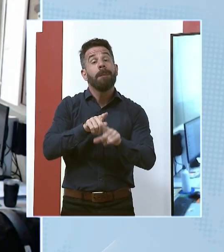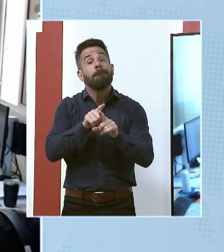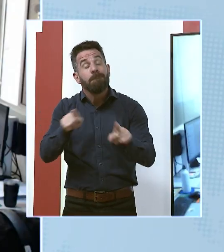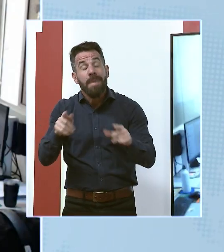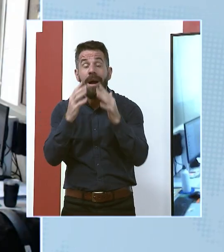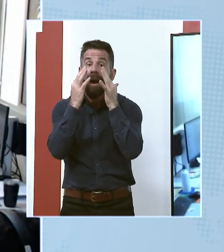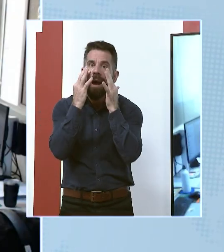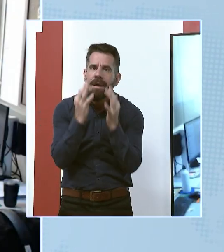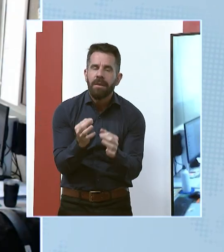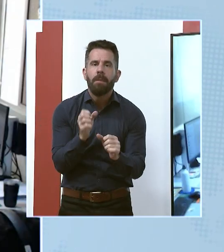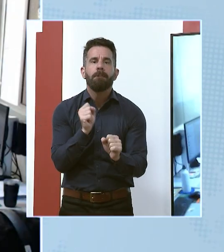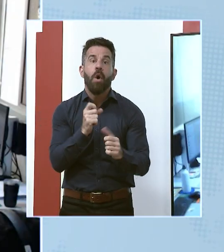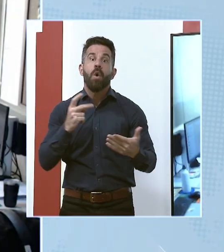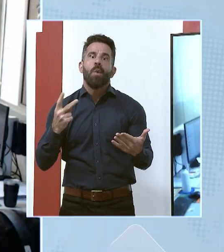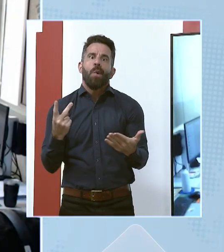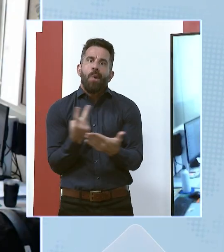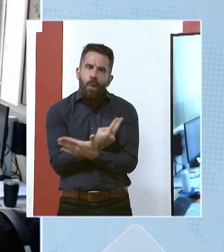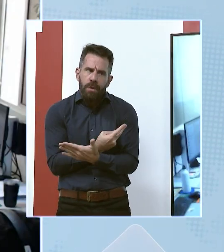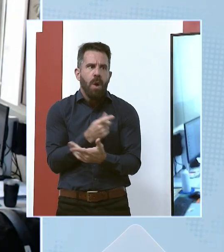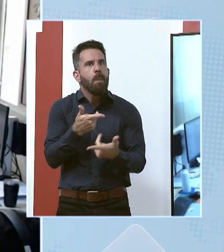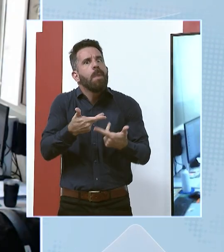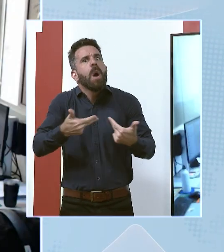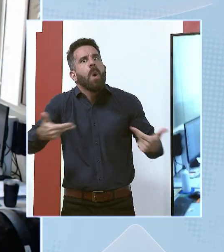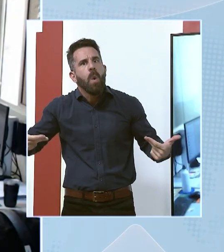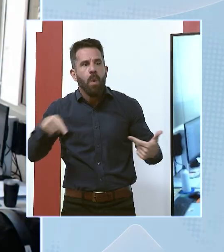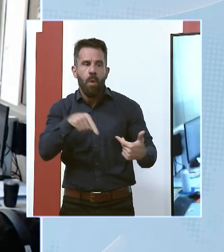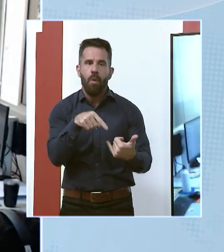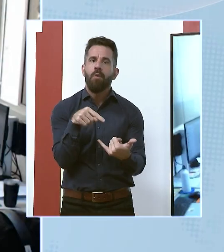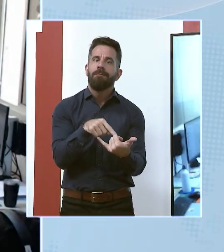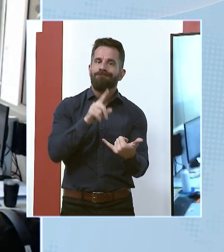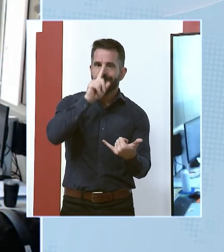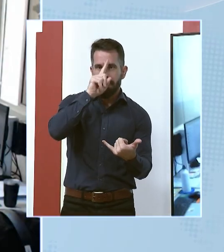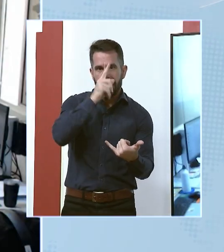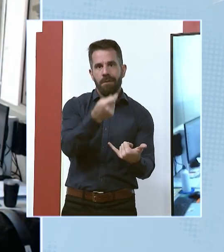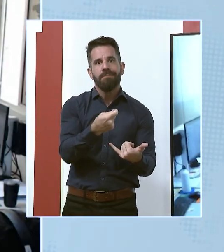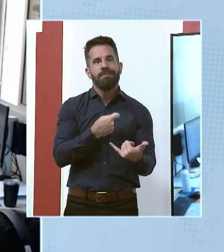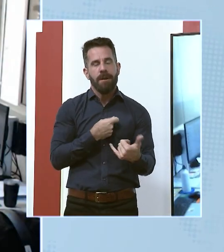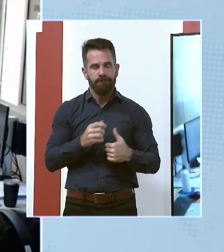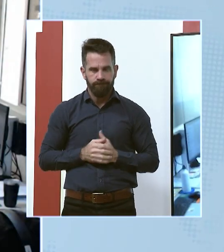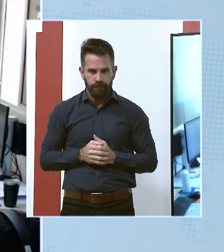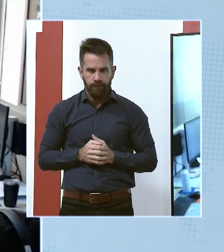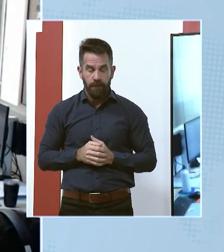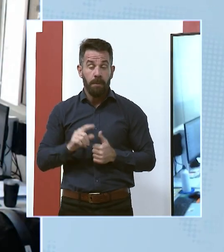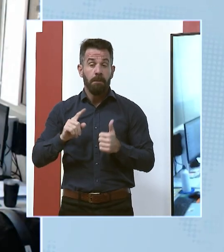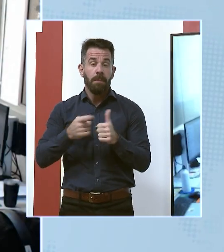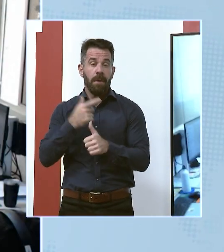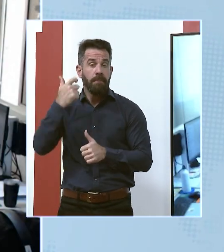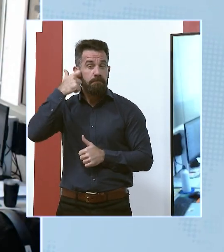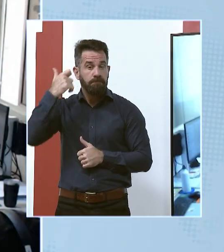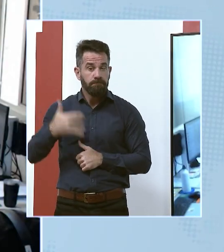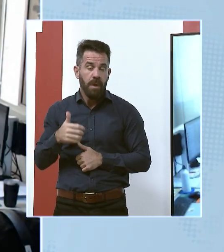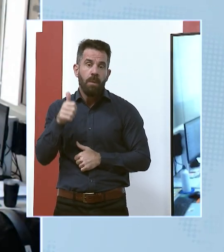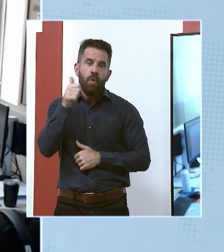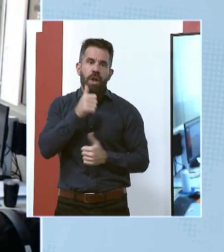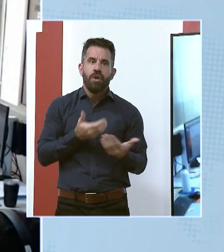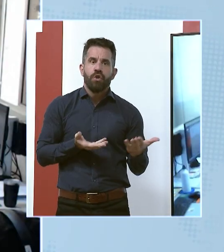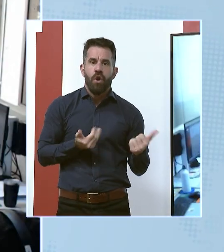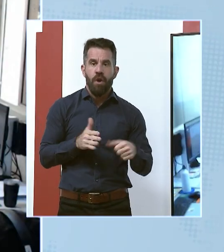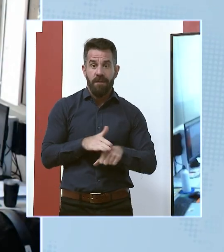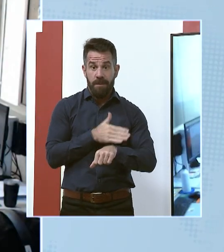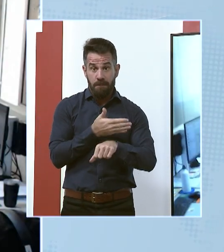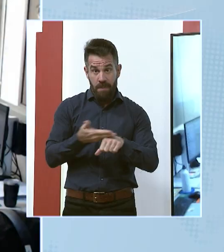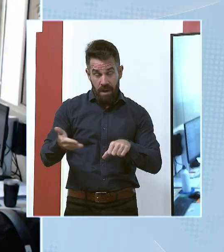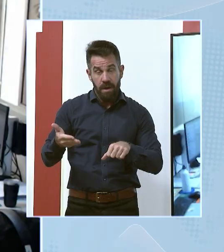crimes no ambiente digital. Mas antes de seguir nesse tema, vou me descrever. Sou uma jovem mulher branca, de olhos castanhos escuros e